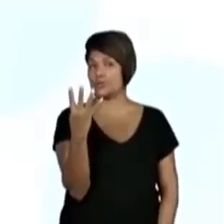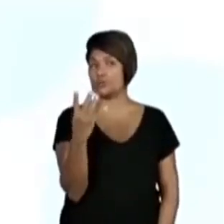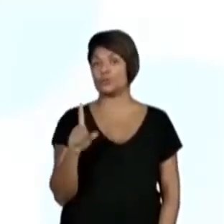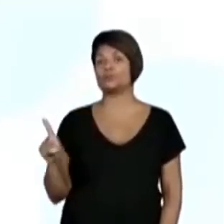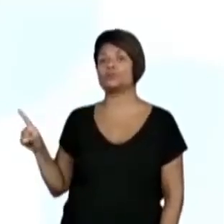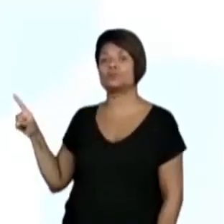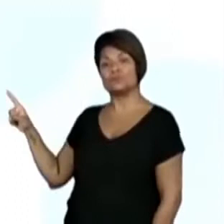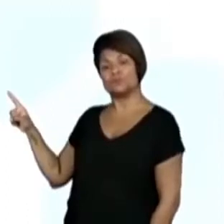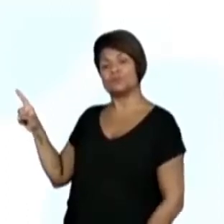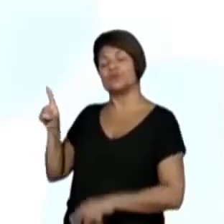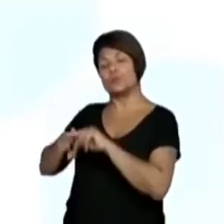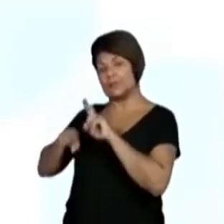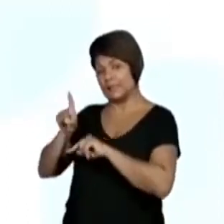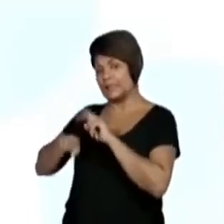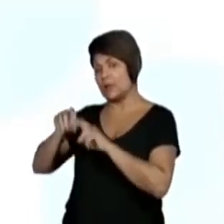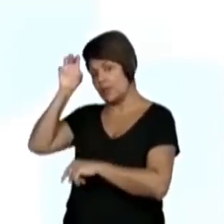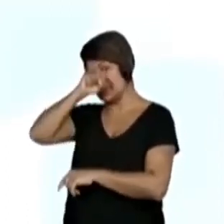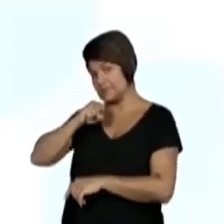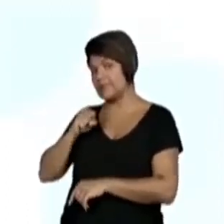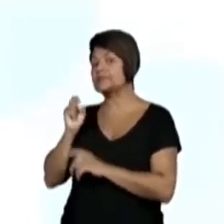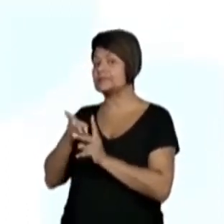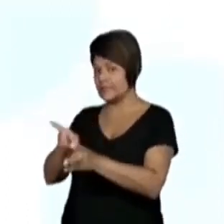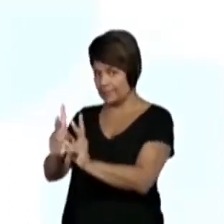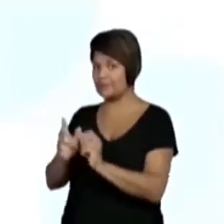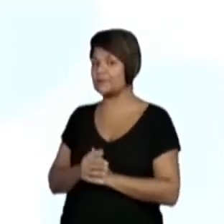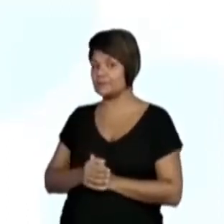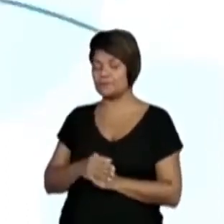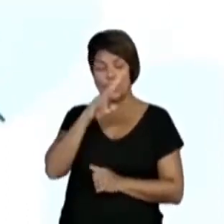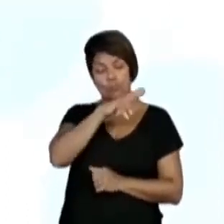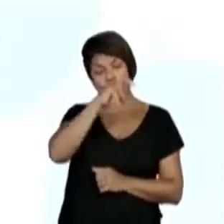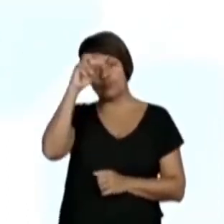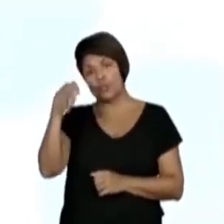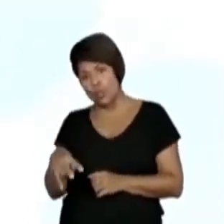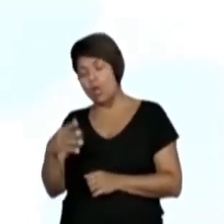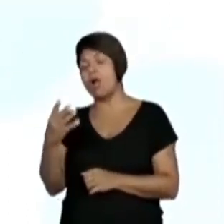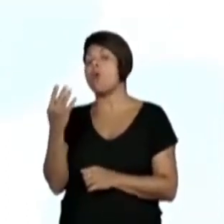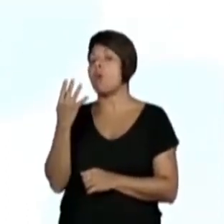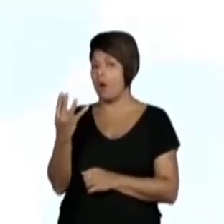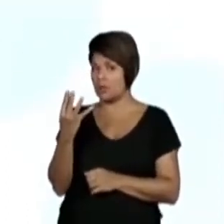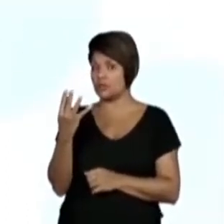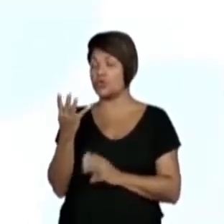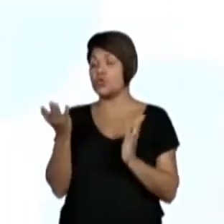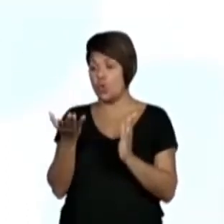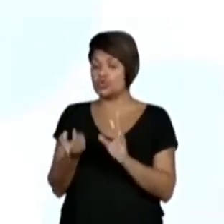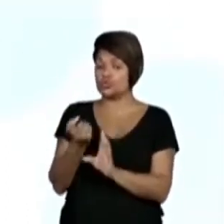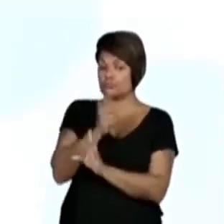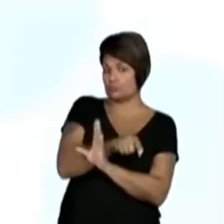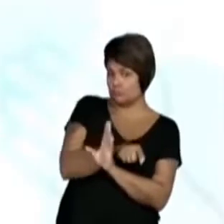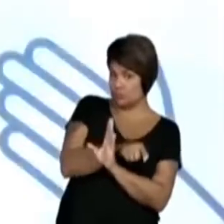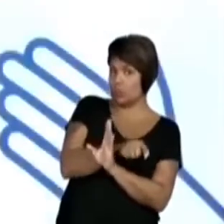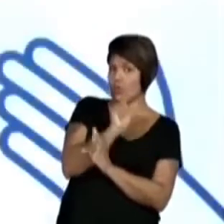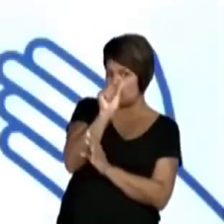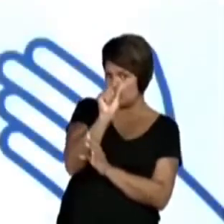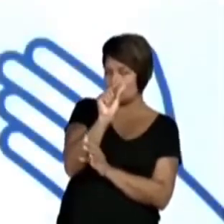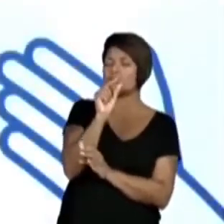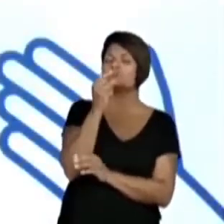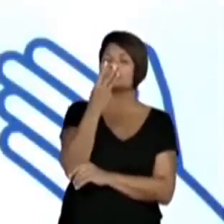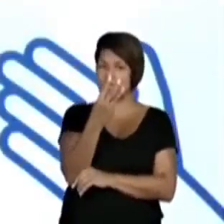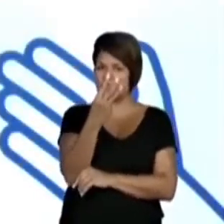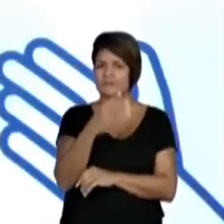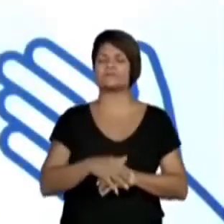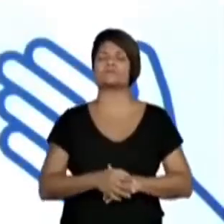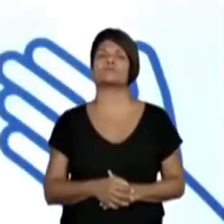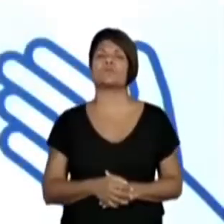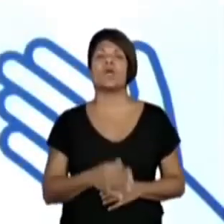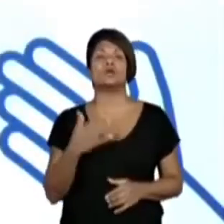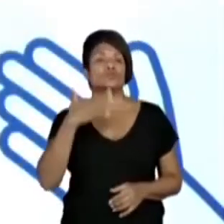do Aprender Sempre. Eu dei um pulinho para a aula 4 e hoje ainda eu vou retornar para a aula 3. Tá bom? Nós vamos entender